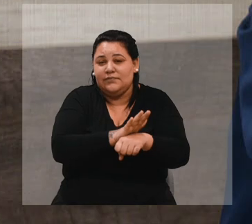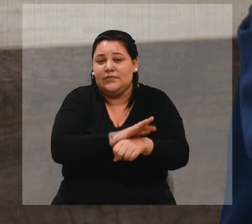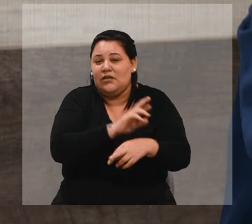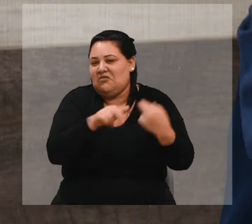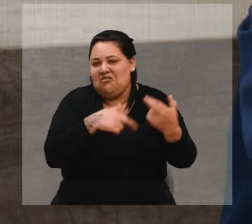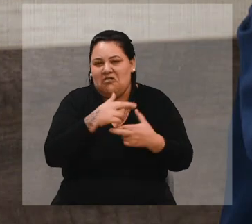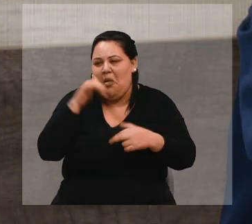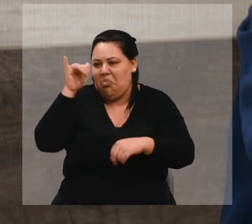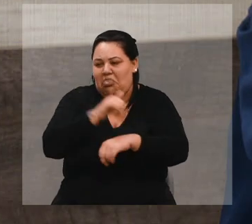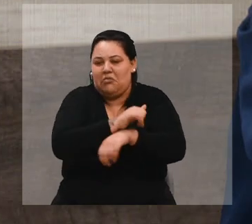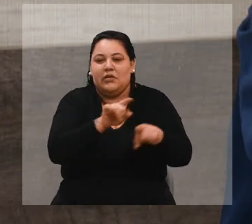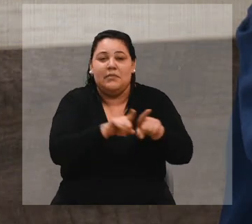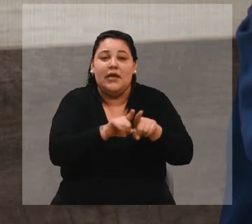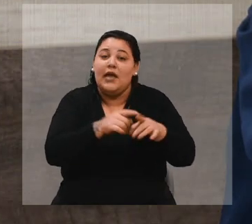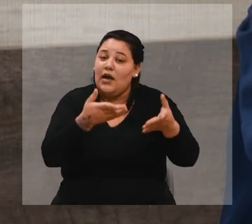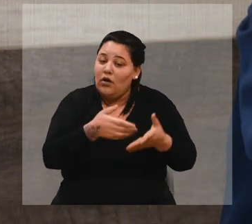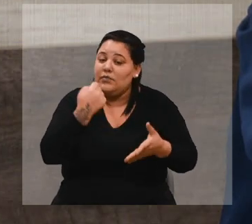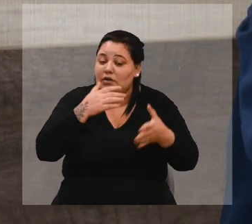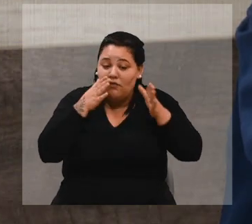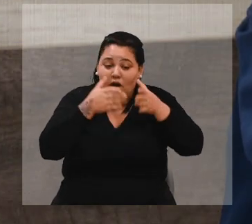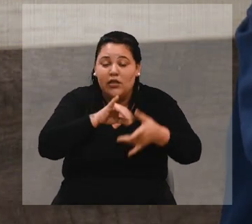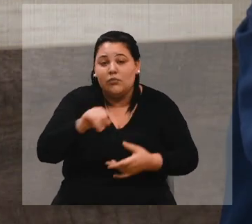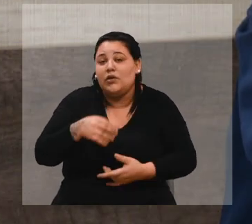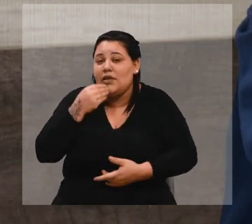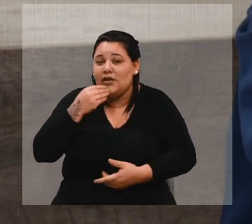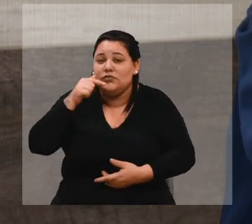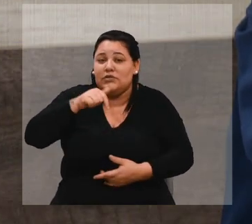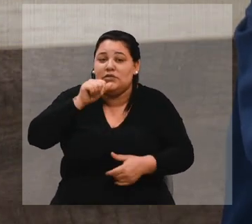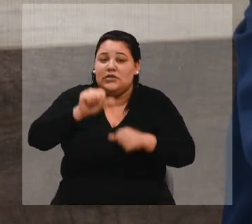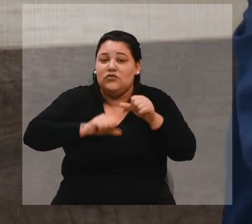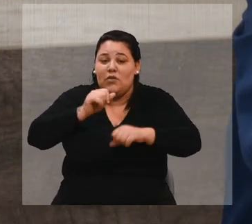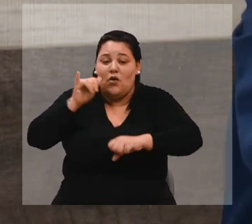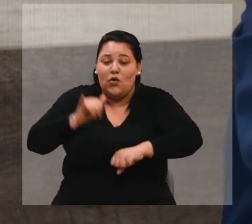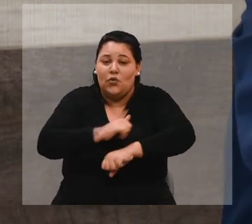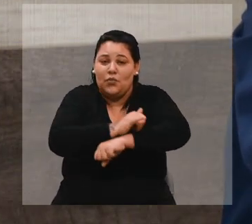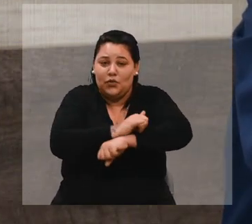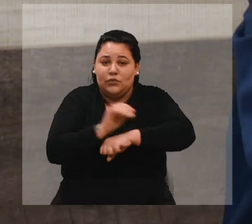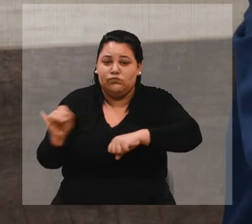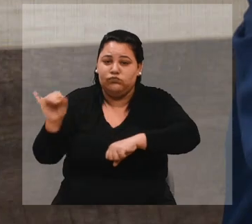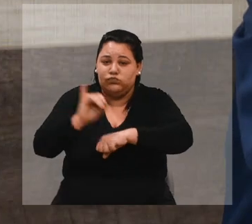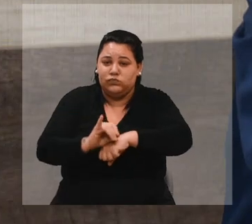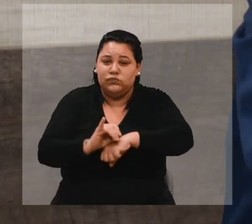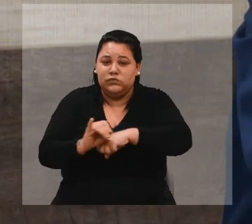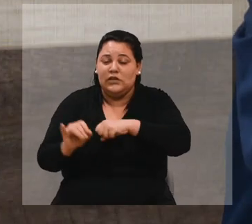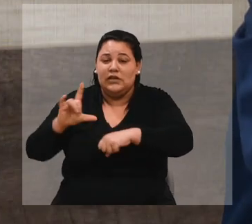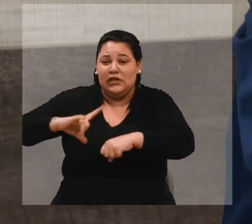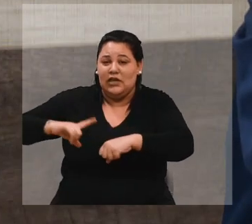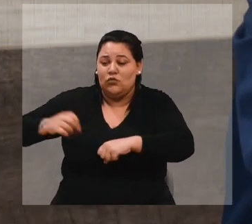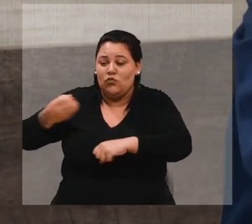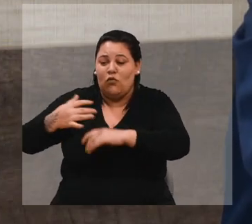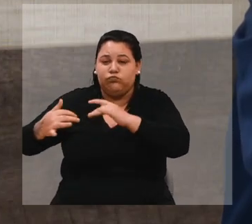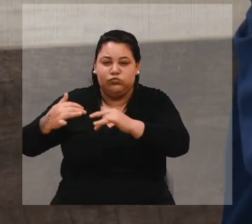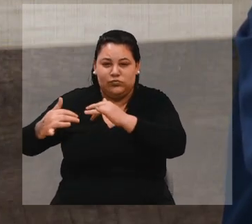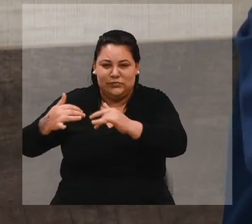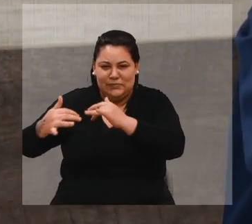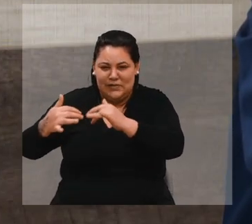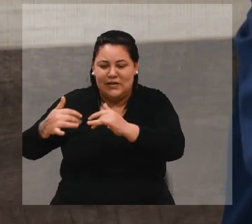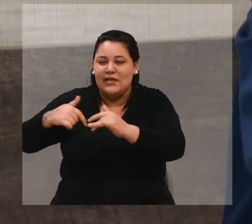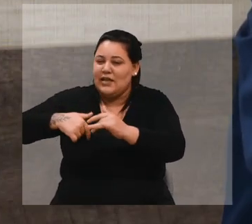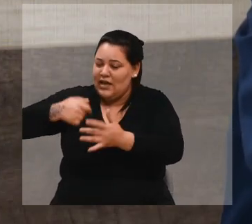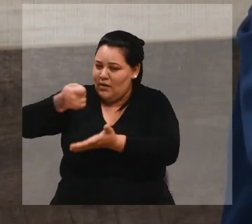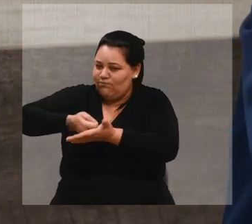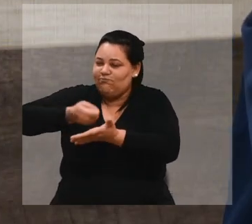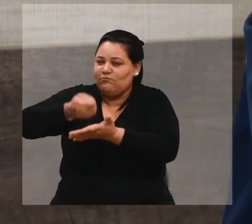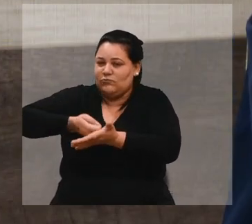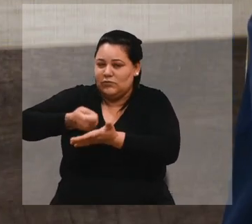para que o aeroporto Hugo Cantergiani seja internacionalizado através de um novo equipamento, né, e essa deve ser a grande